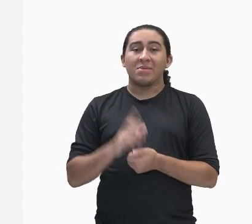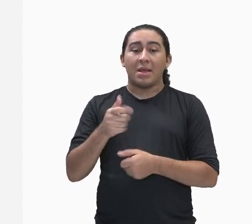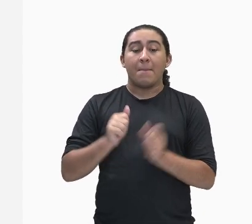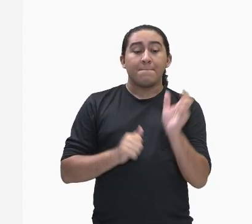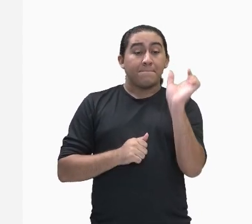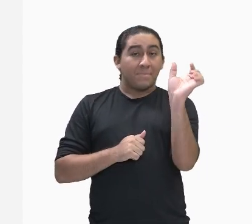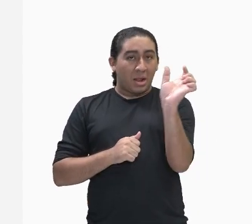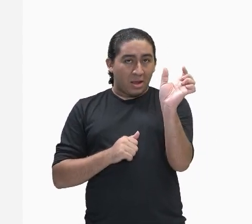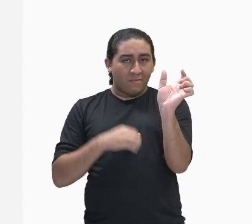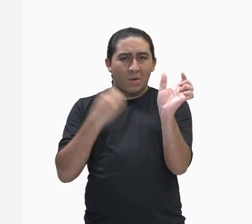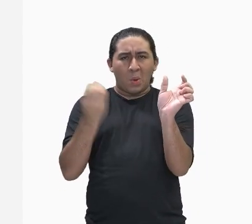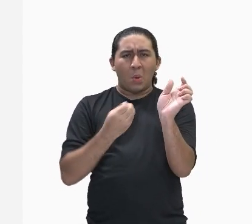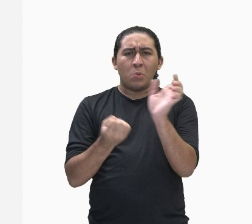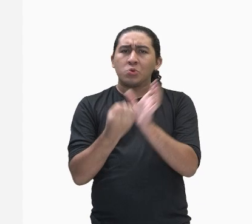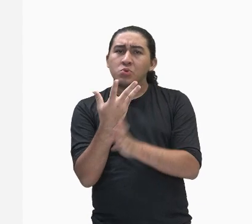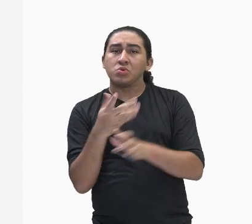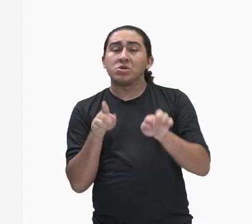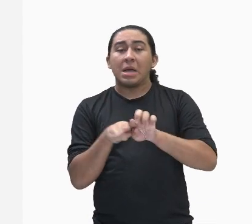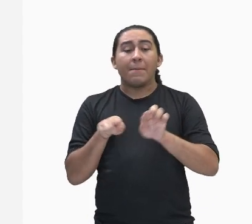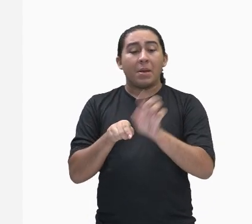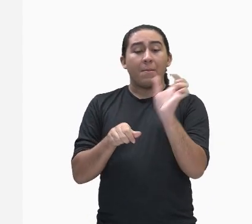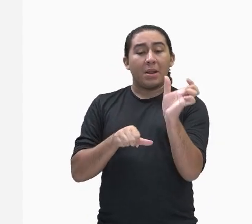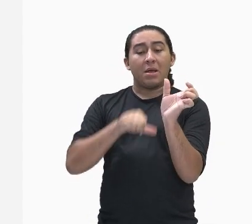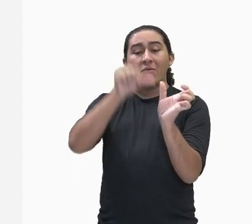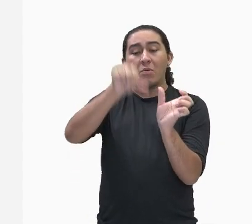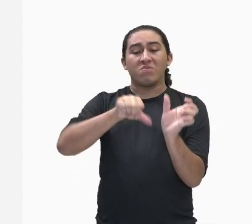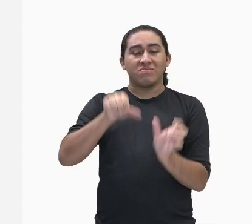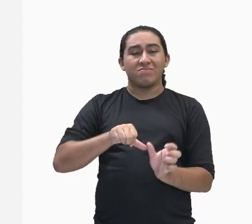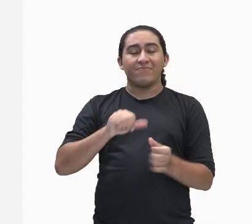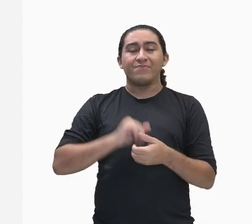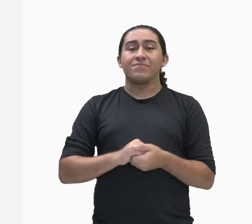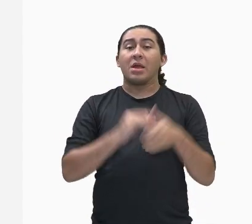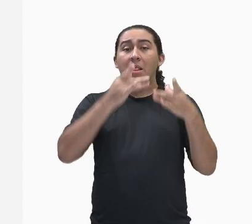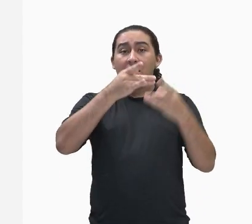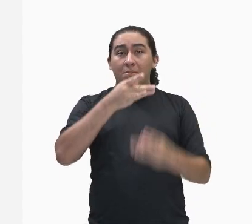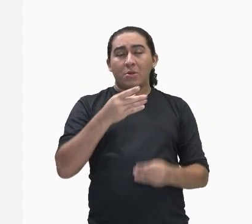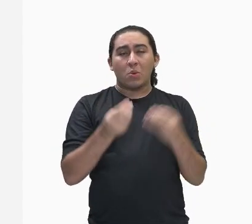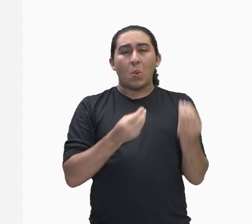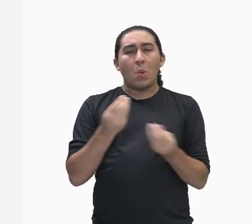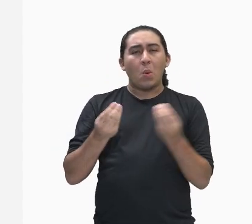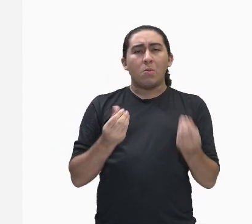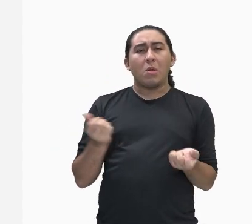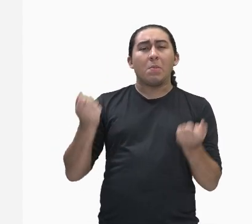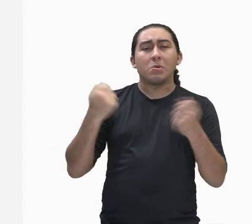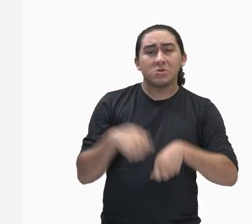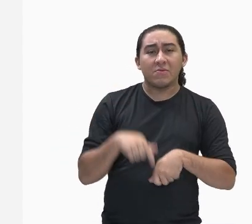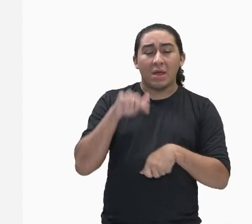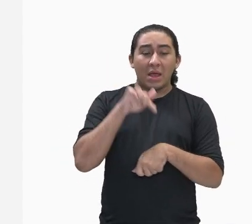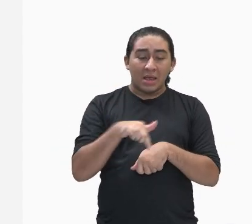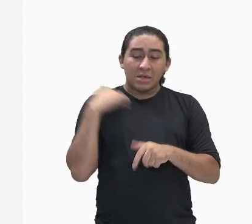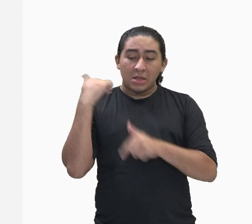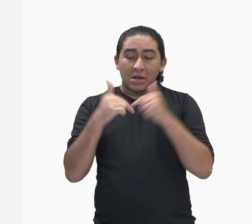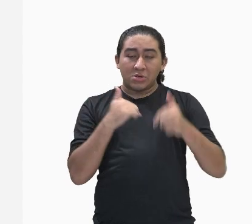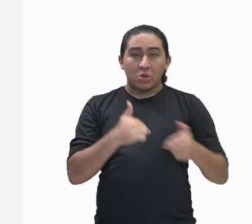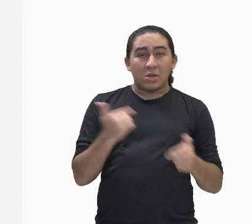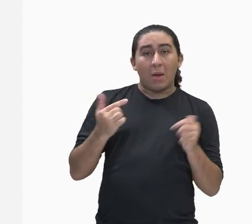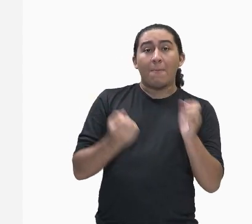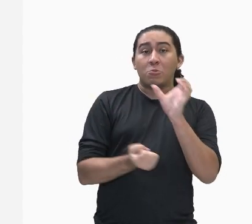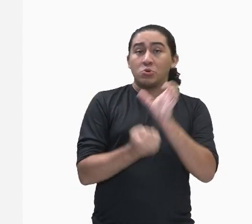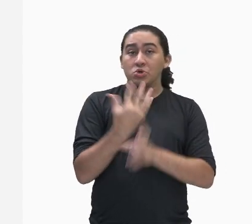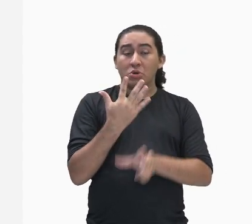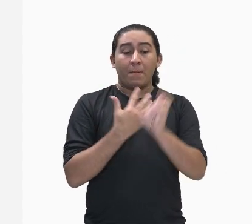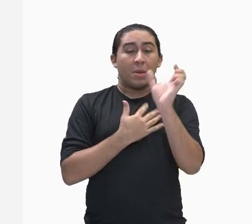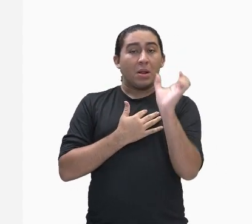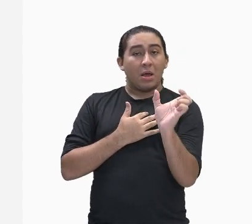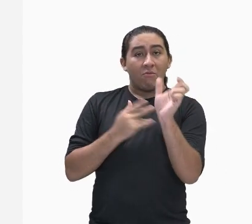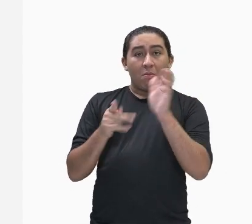das palavras, o detalhamento, estudo dos processos clássicos de formação de palavras